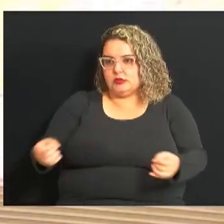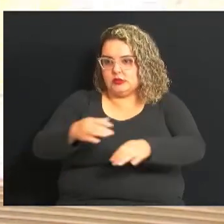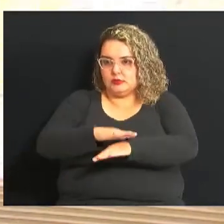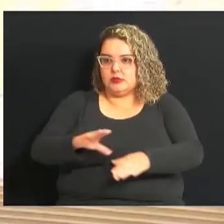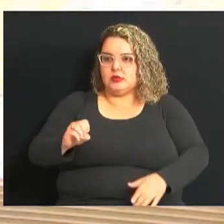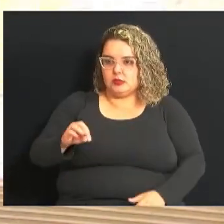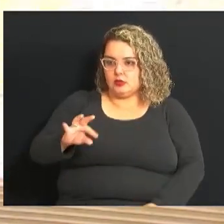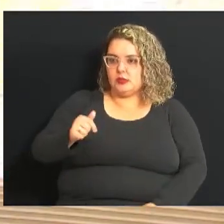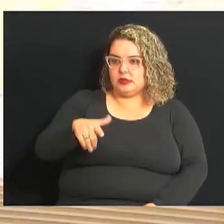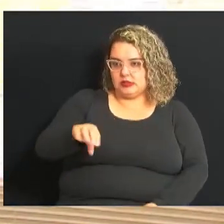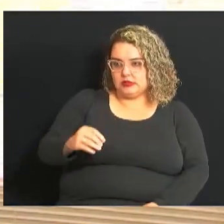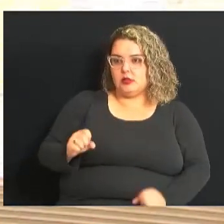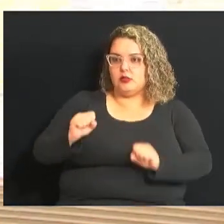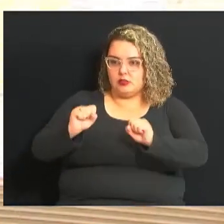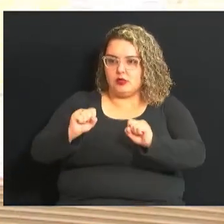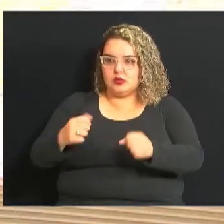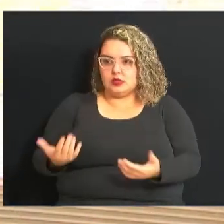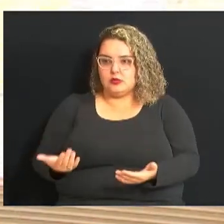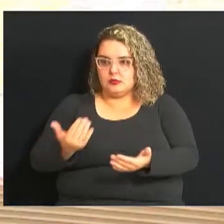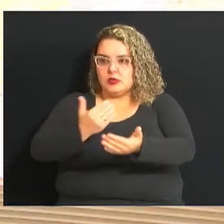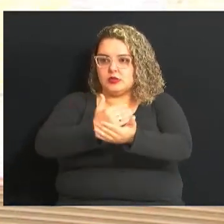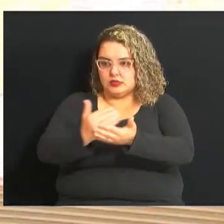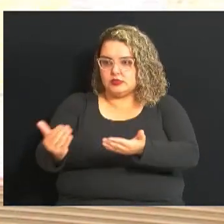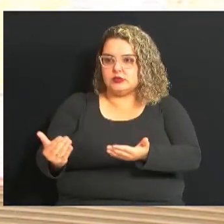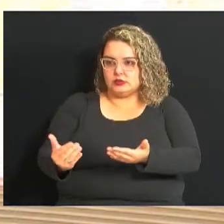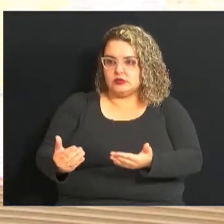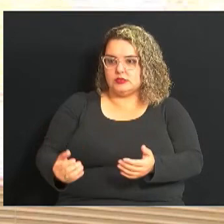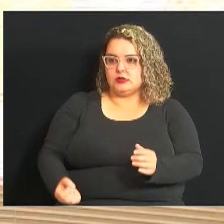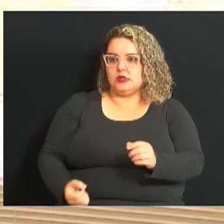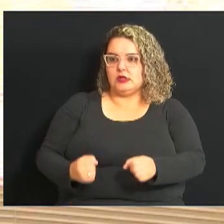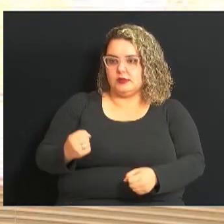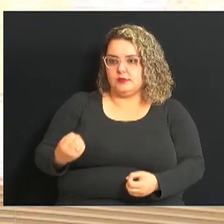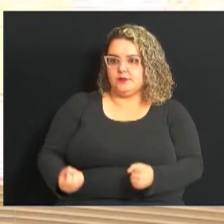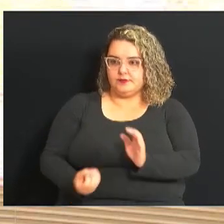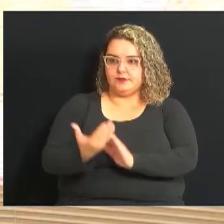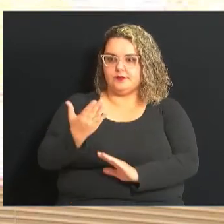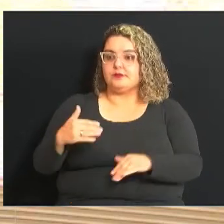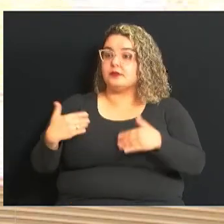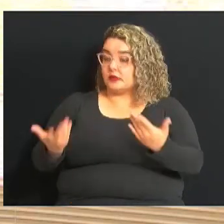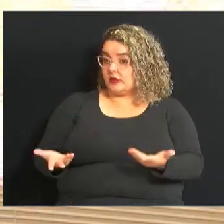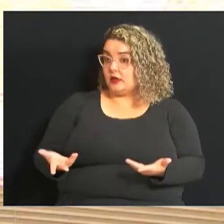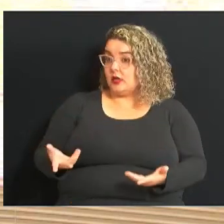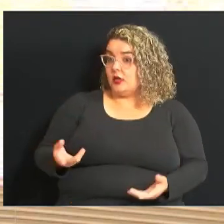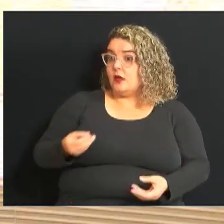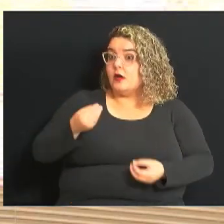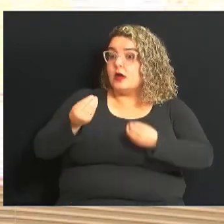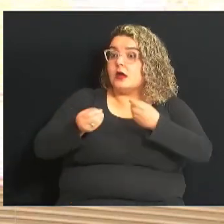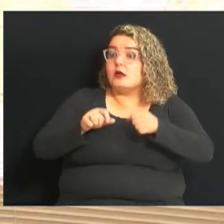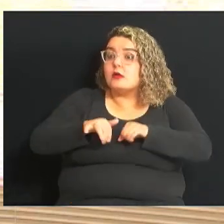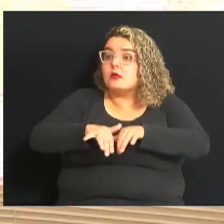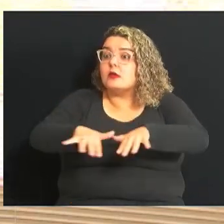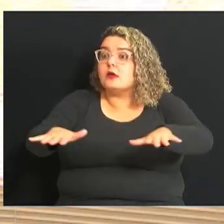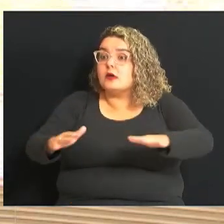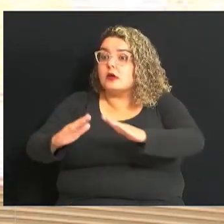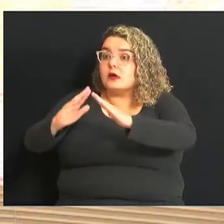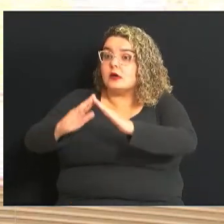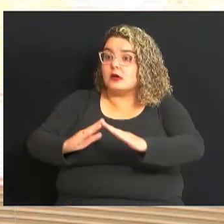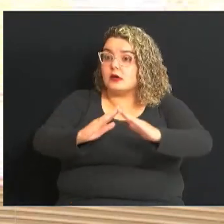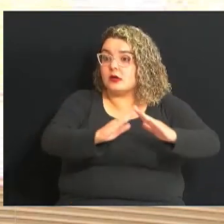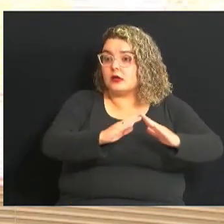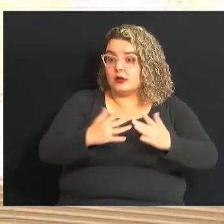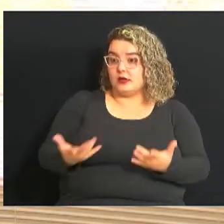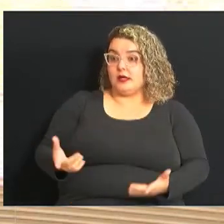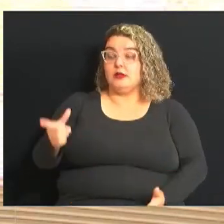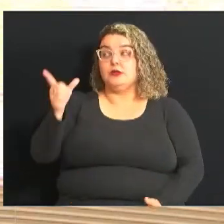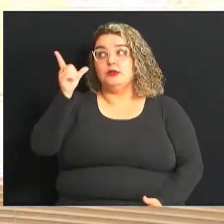gente possa dar início à instalação. Bom, como repercutiu aí entre os moradores, não é? É um alívio saber